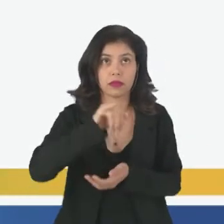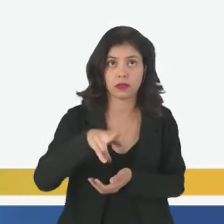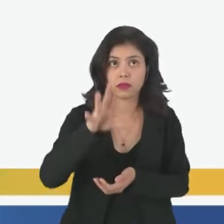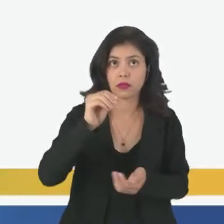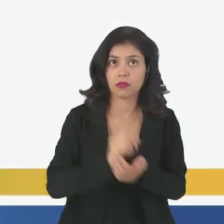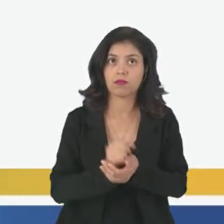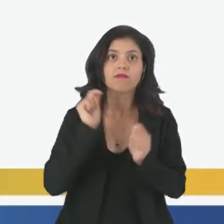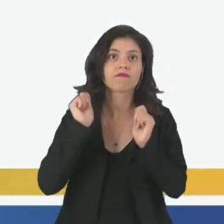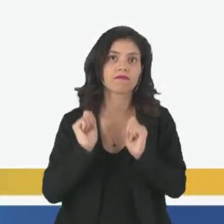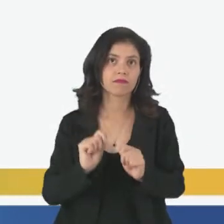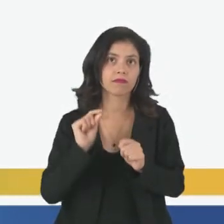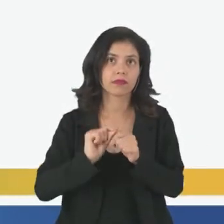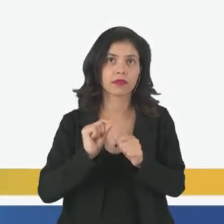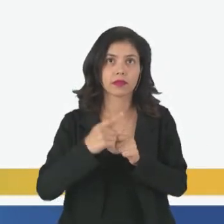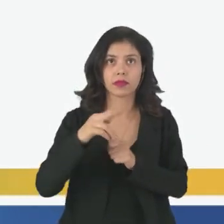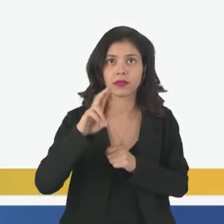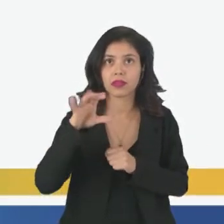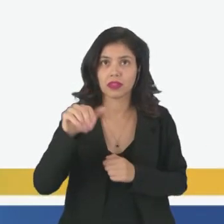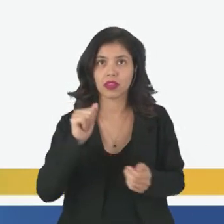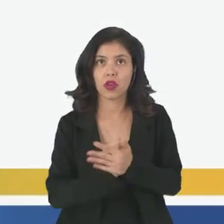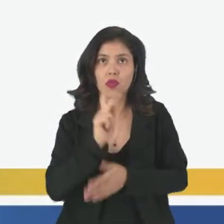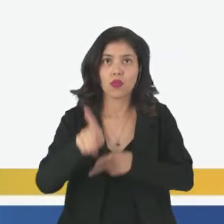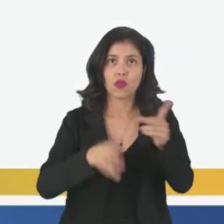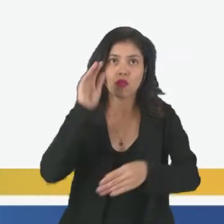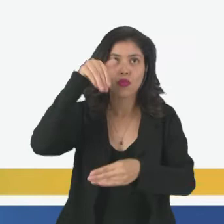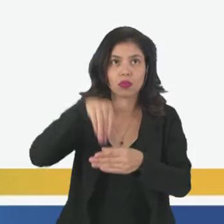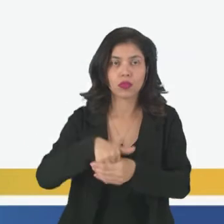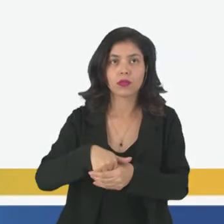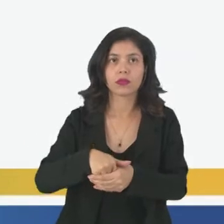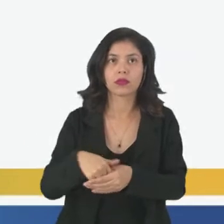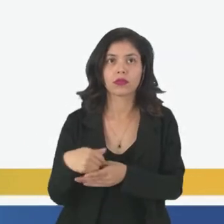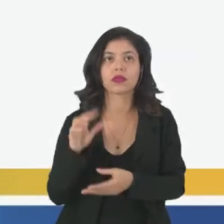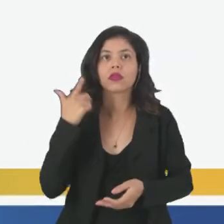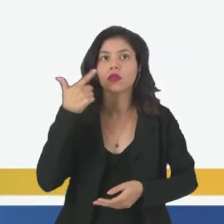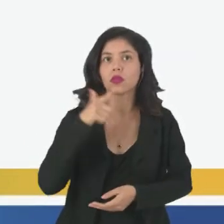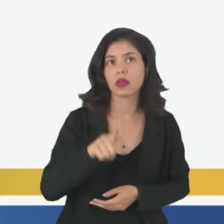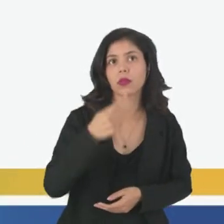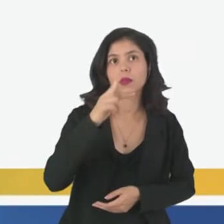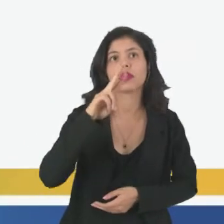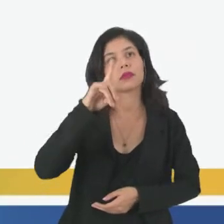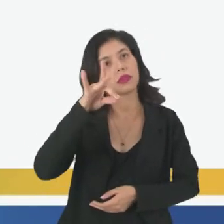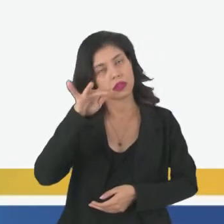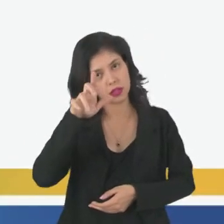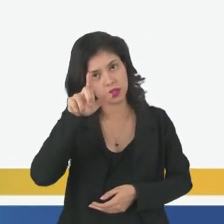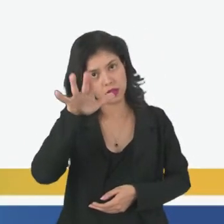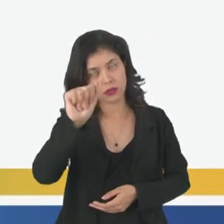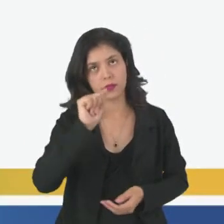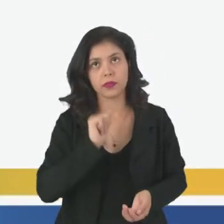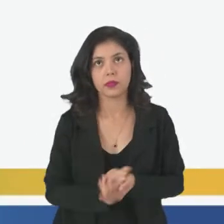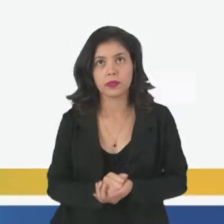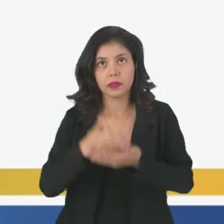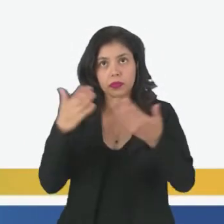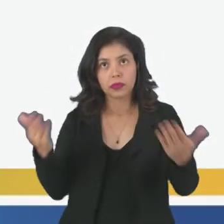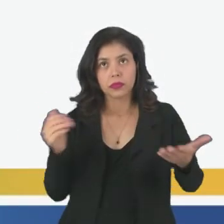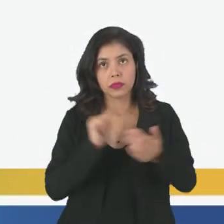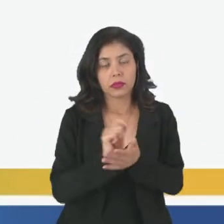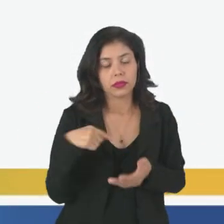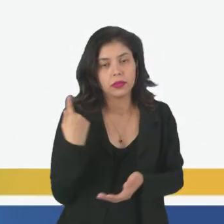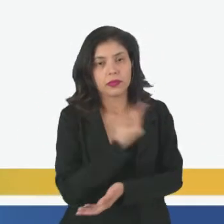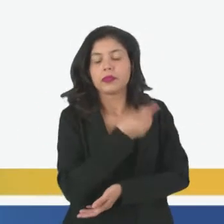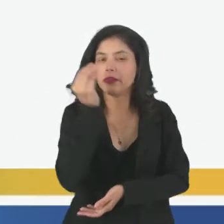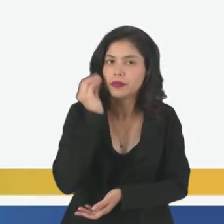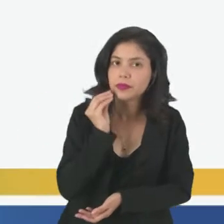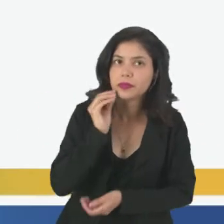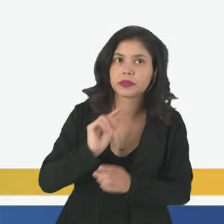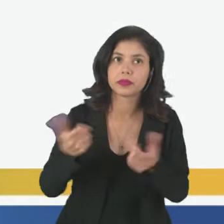1963, Jango realizou um plebiscito e o povo votou pela restauração do presidencialismo. Então, a gente teve